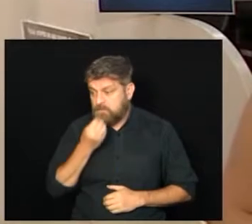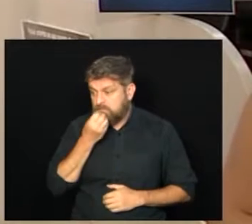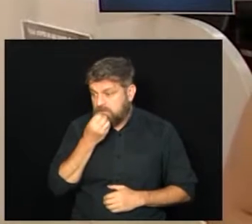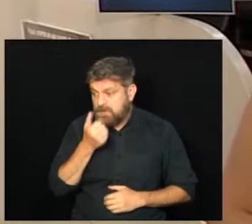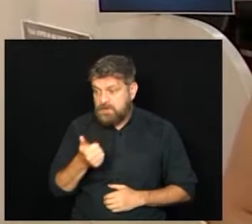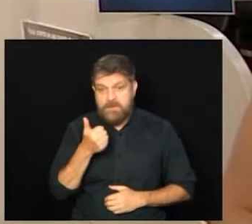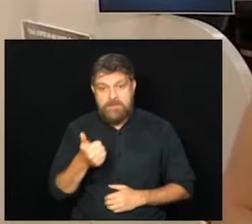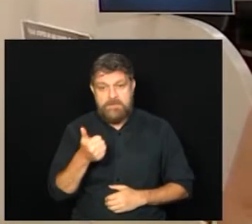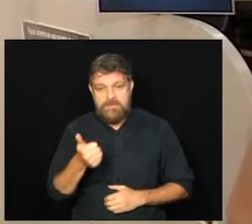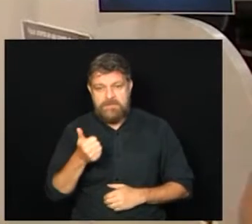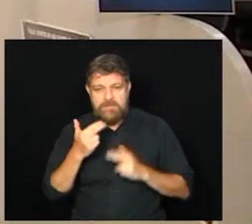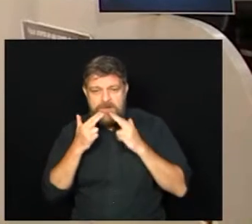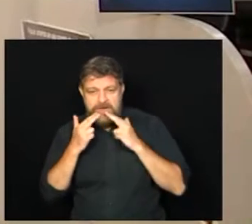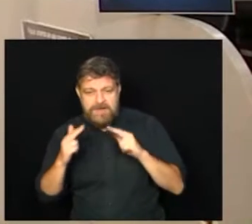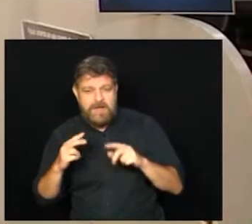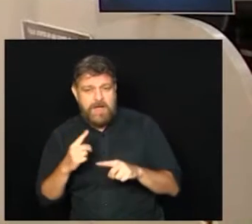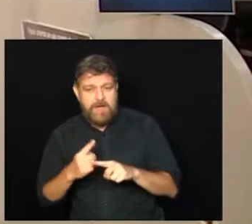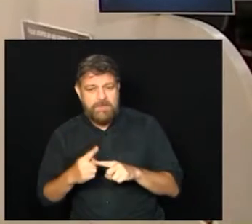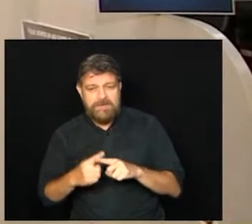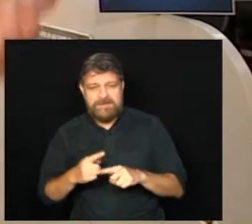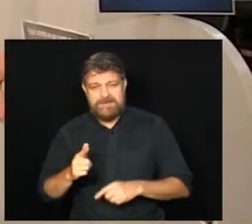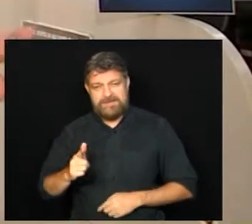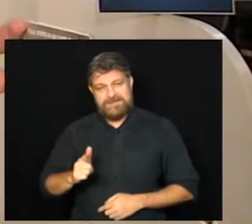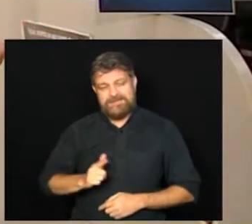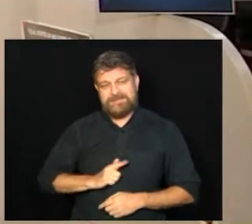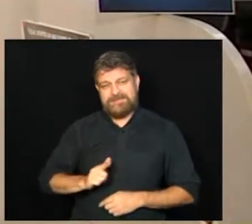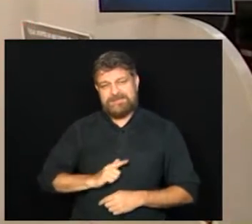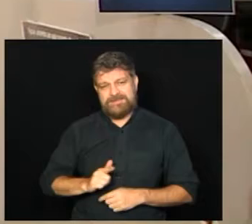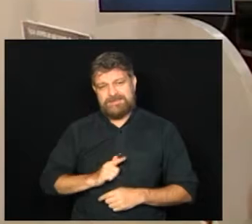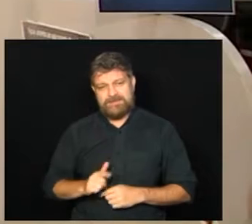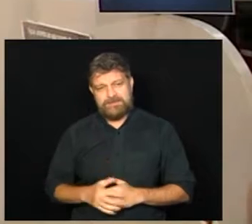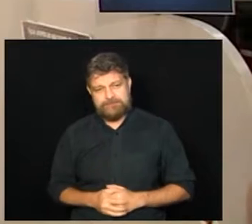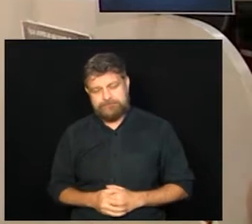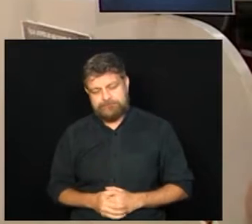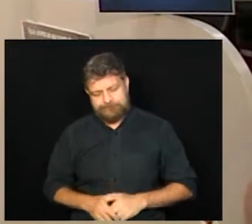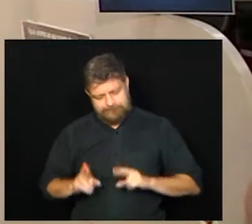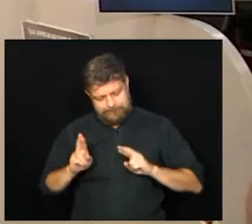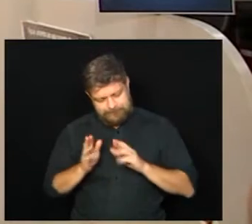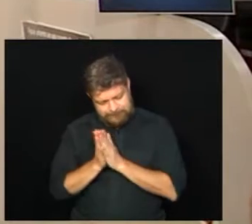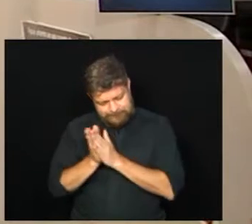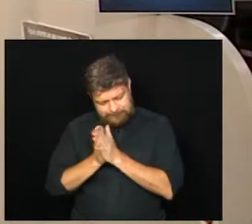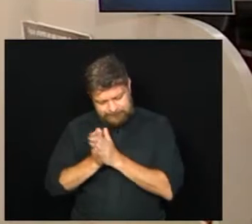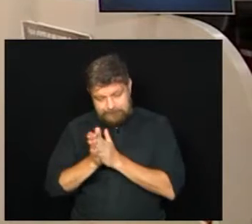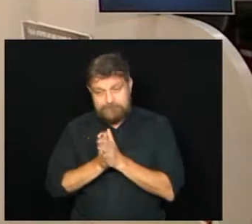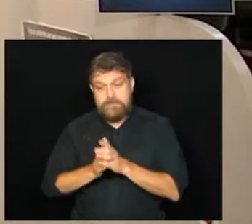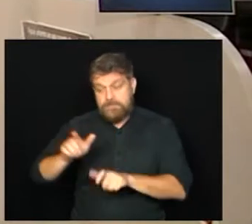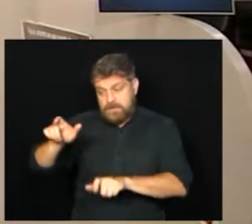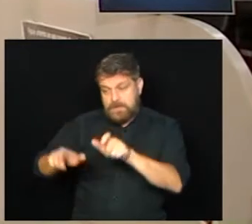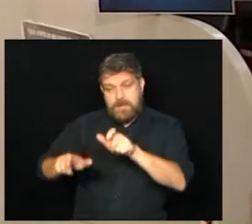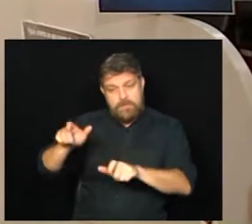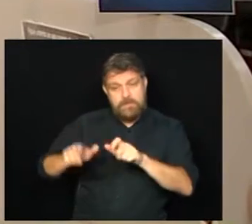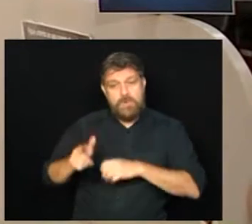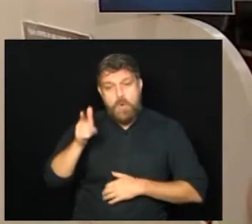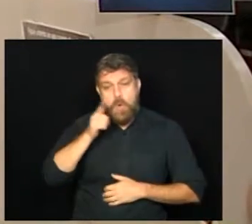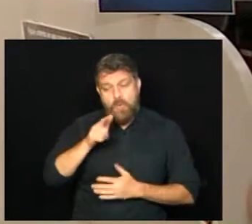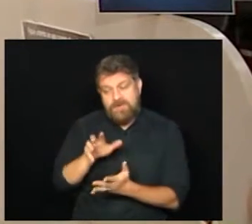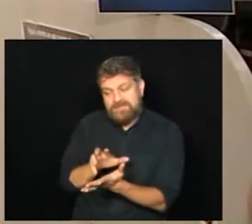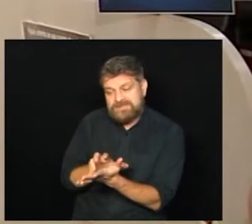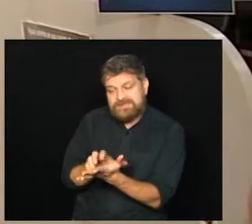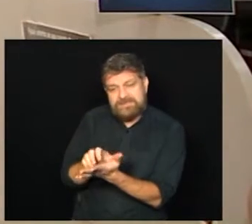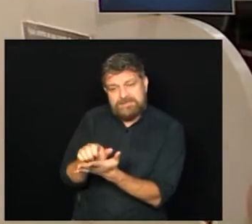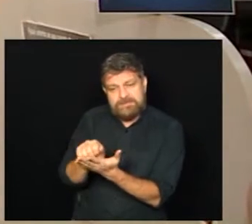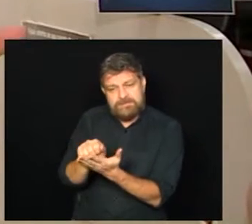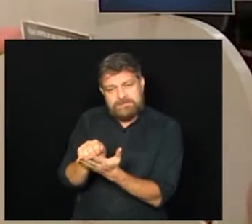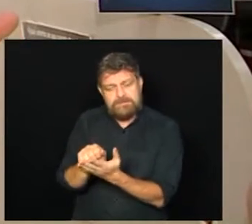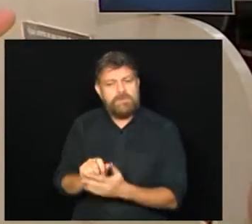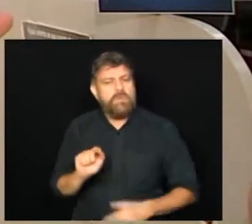né? Até porque existe aí uma boa expectativa de que as pessoas possam fazer inscrição.